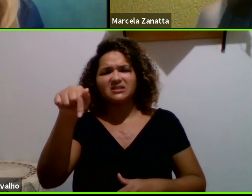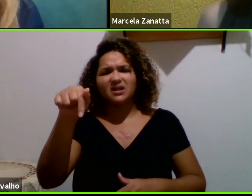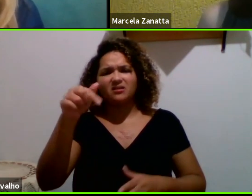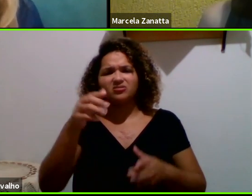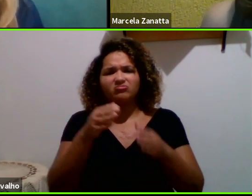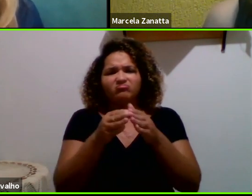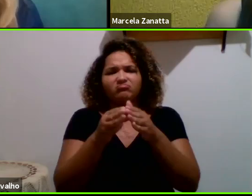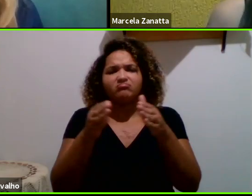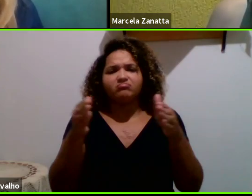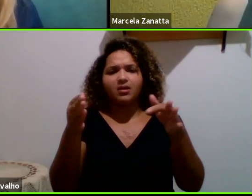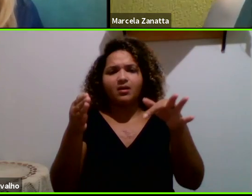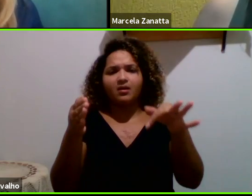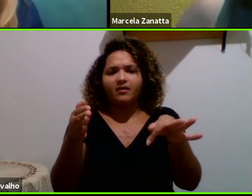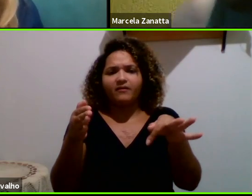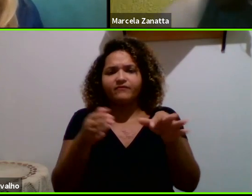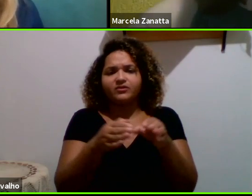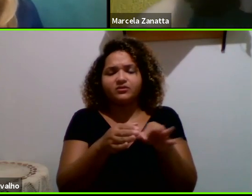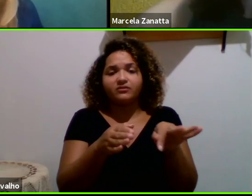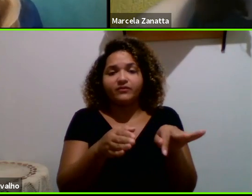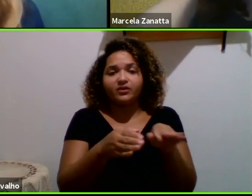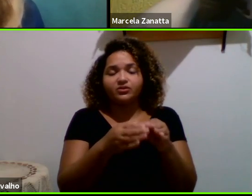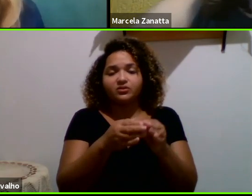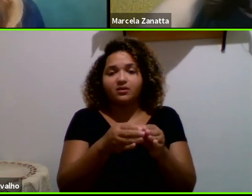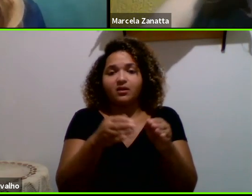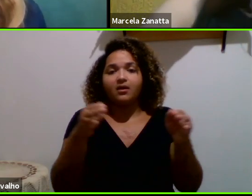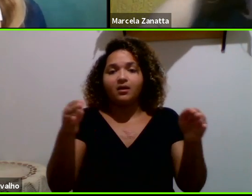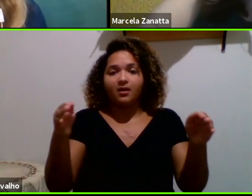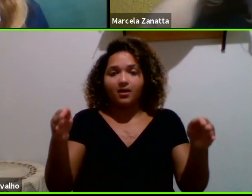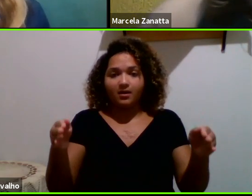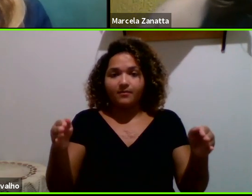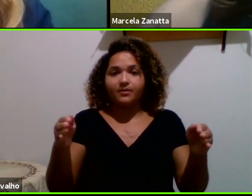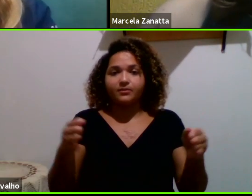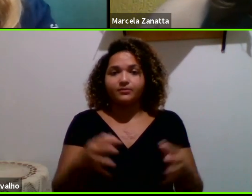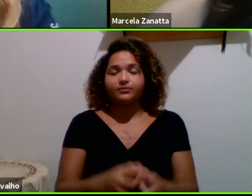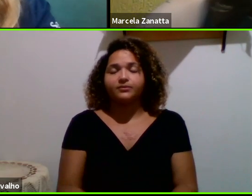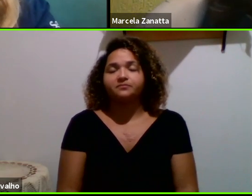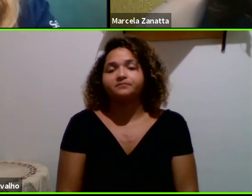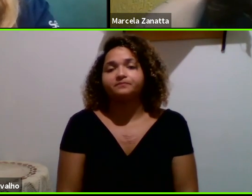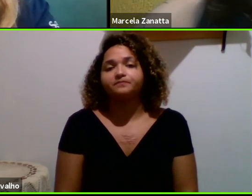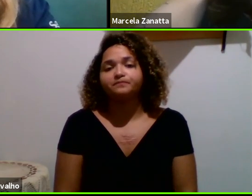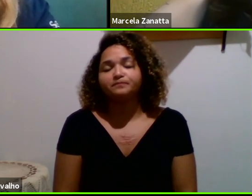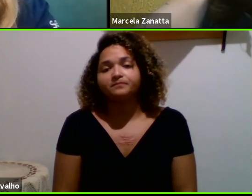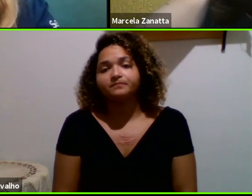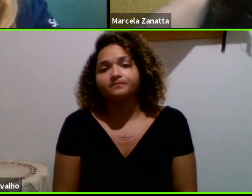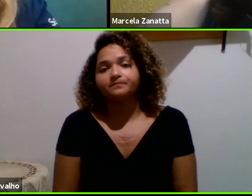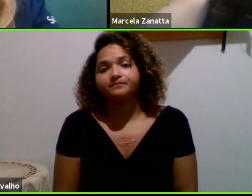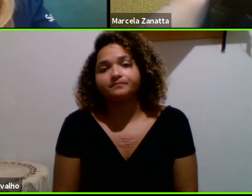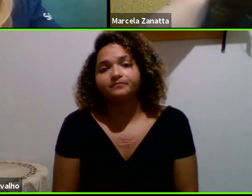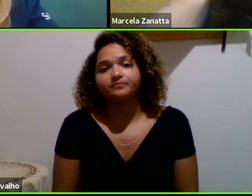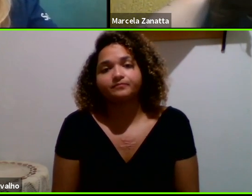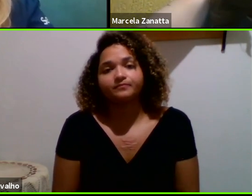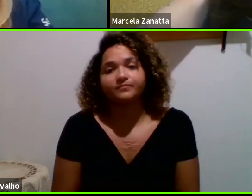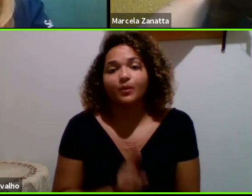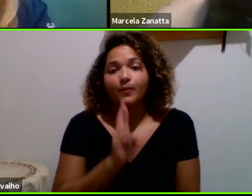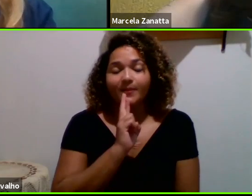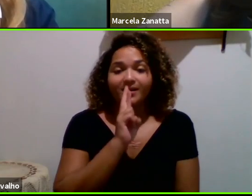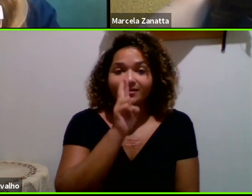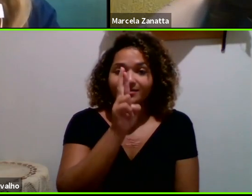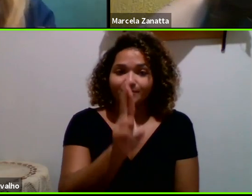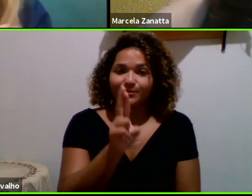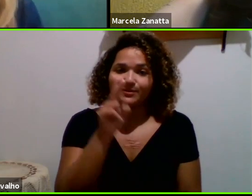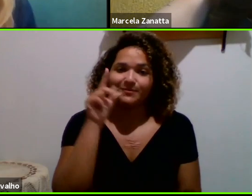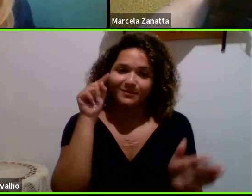trabalhado. Nunca antes, porque pode provocar um edema de colo, né? Então, nós respondemos a pergunta